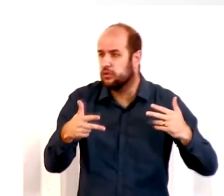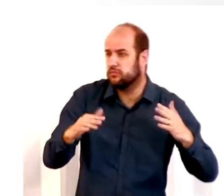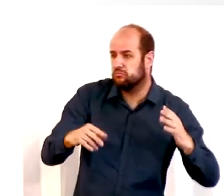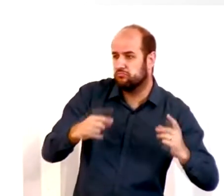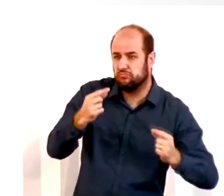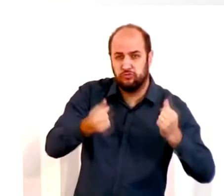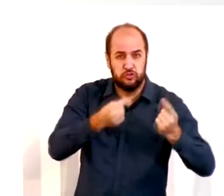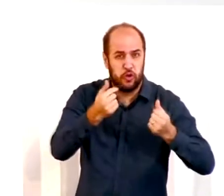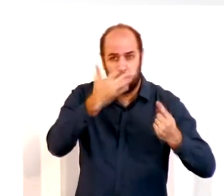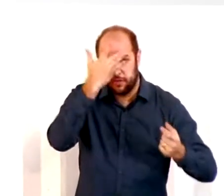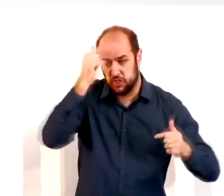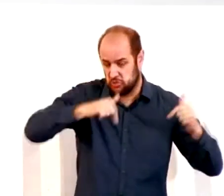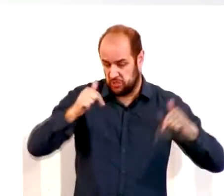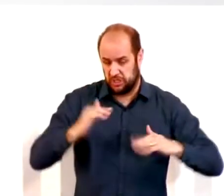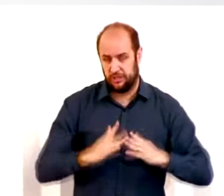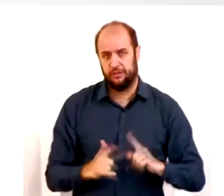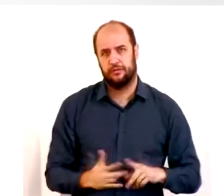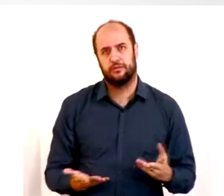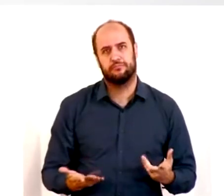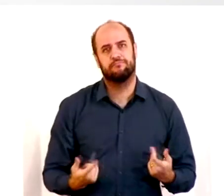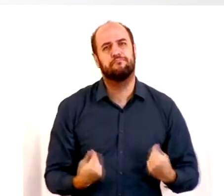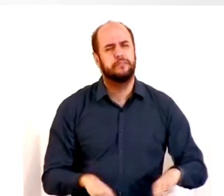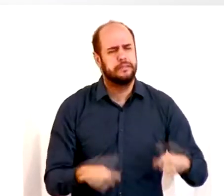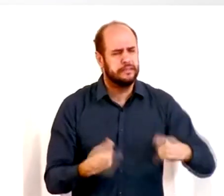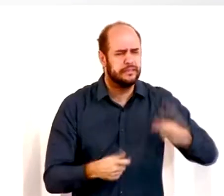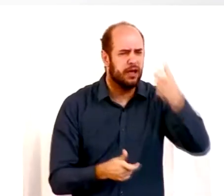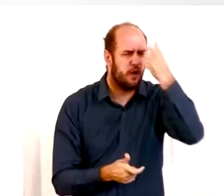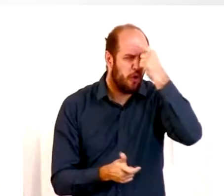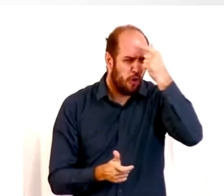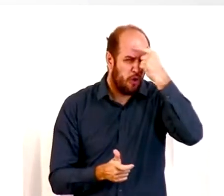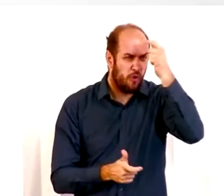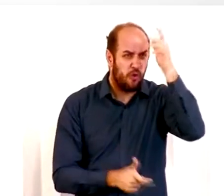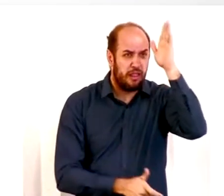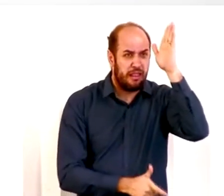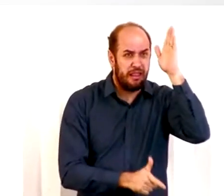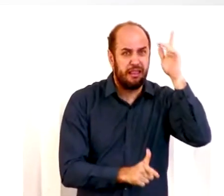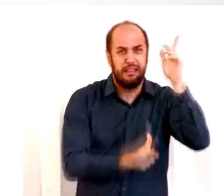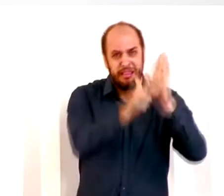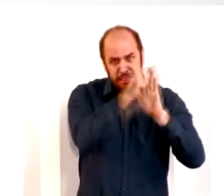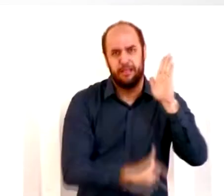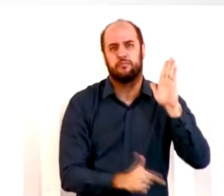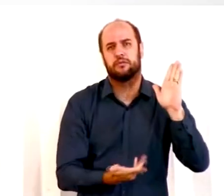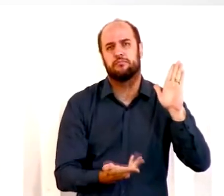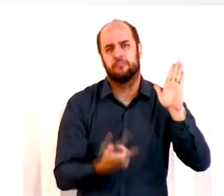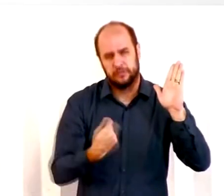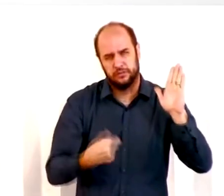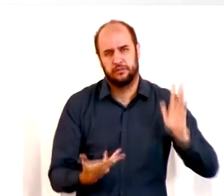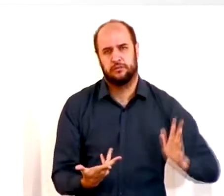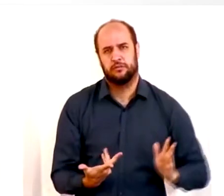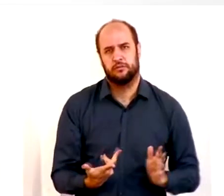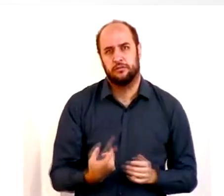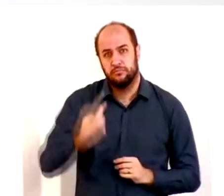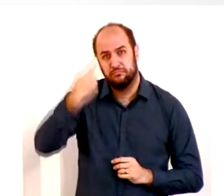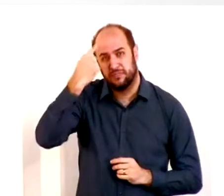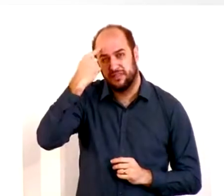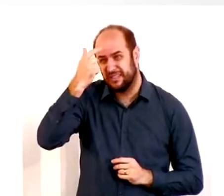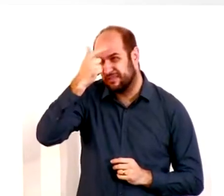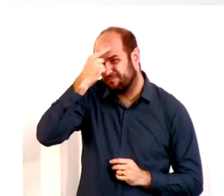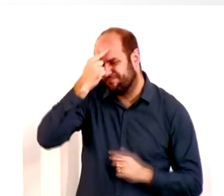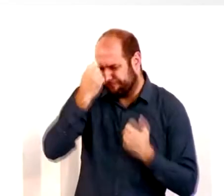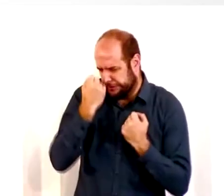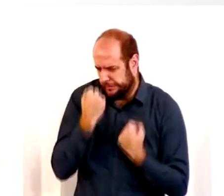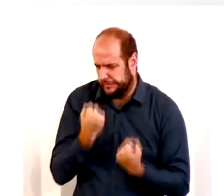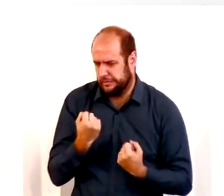ele precisa ter consciência limpa. Já pensou um diácono com consciência pesada, porque ele, infiel